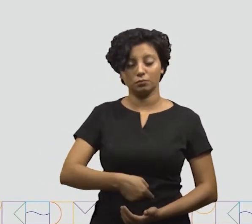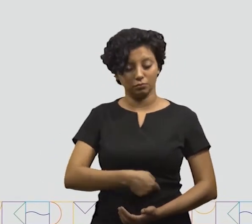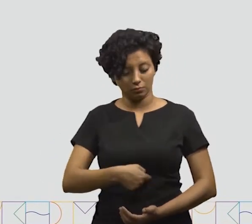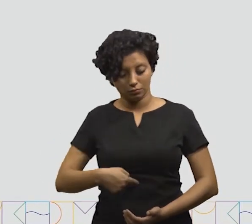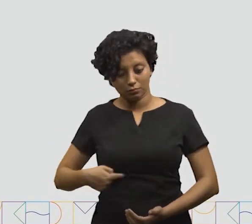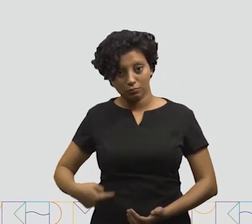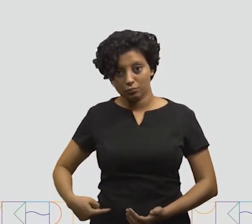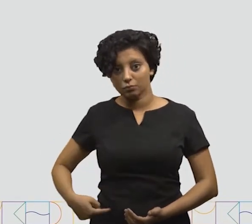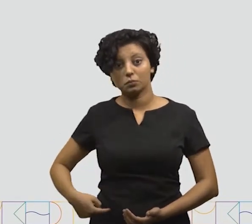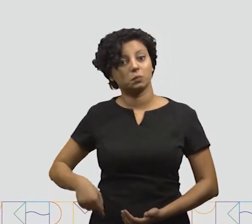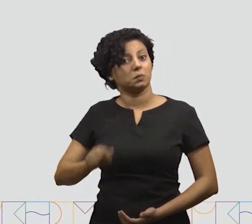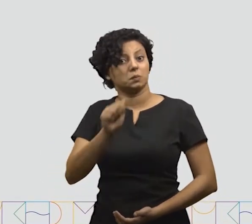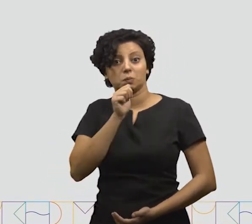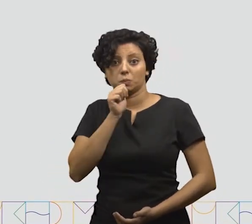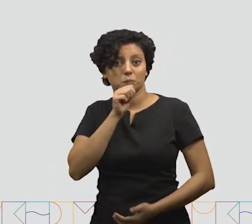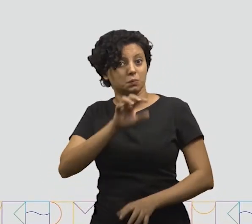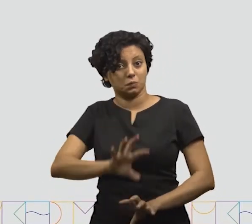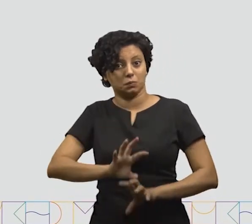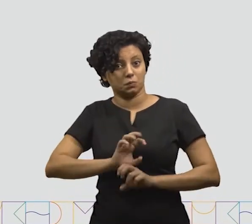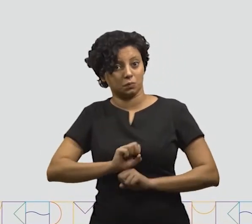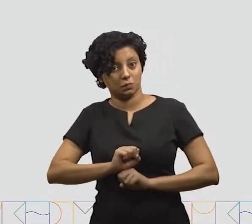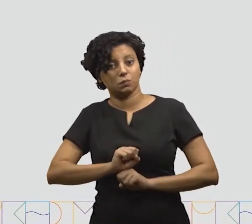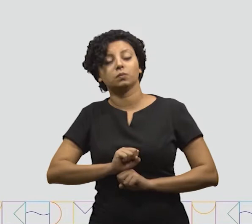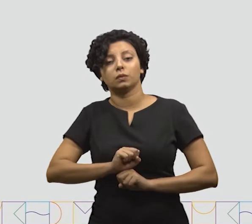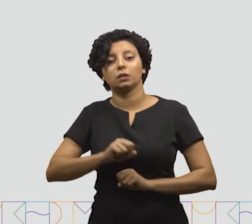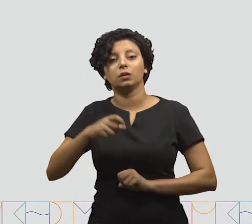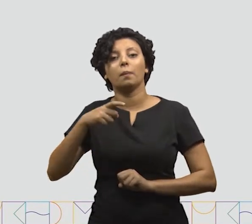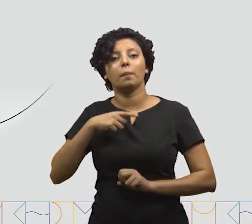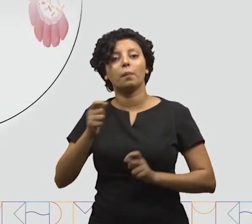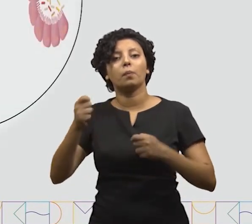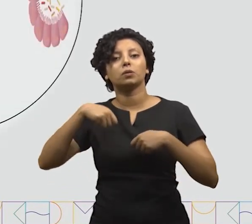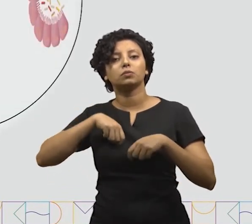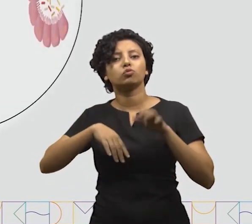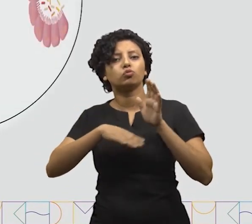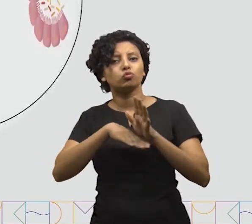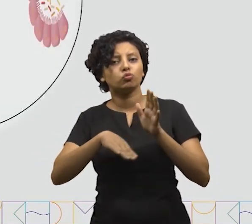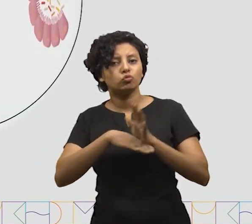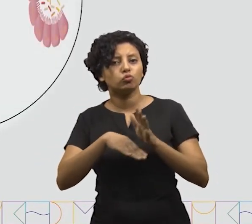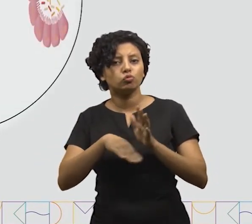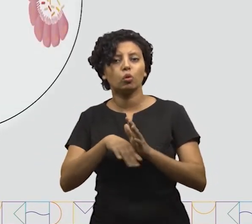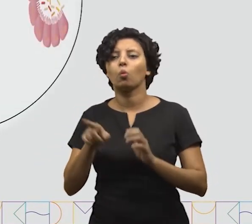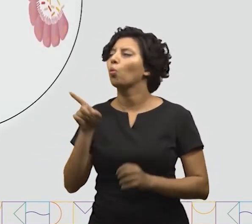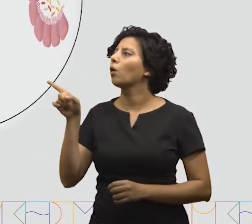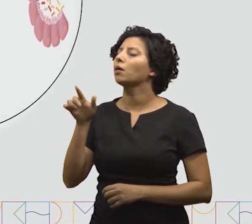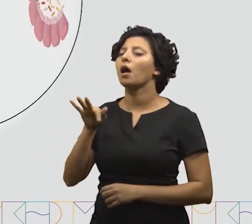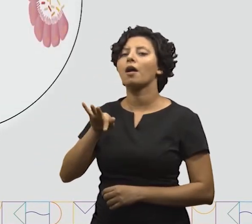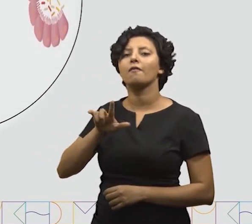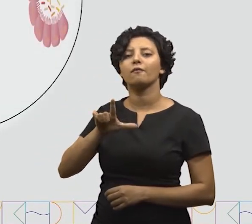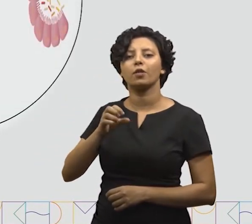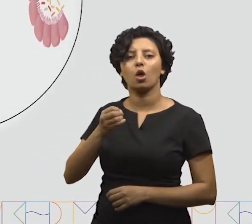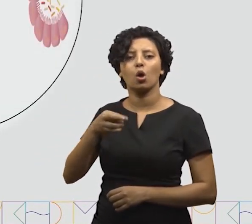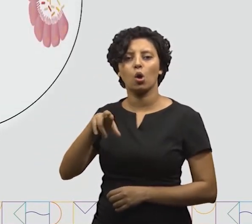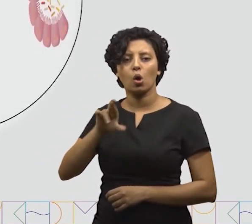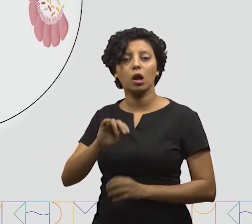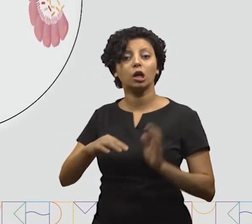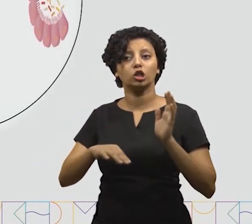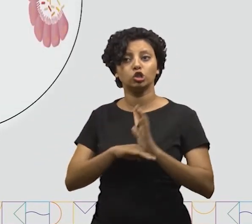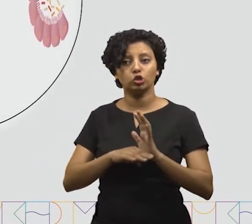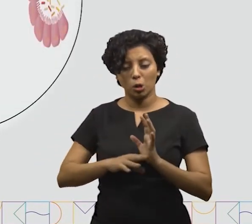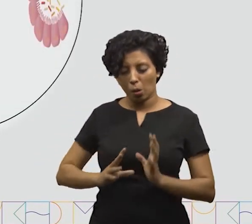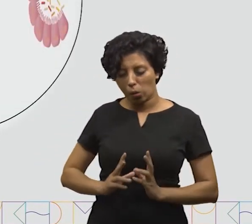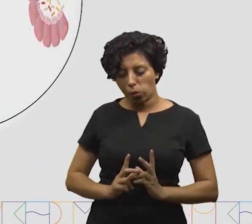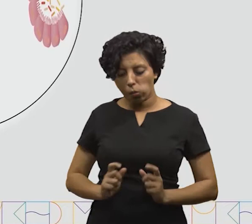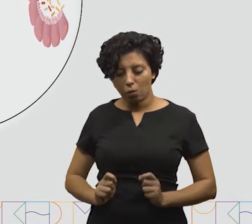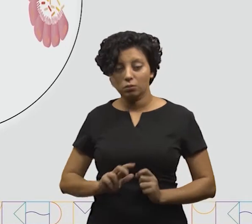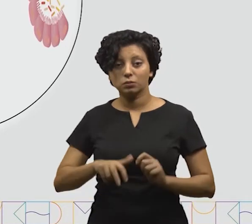que não foram absorvidos sofrem a ação de micro-organismos, a flora intestinal. Depois disso, o